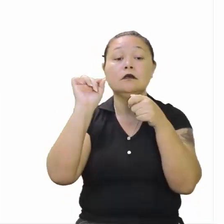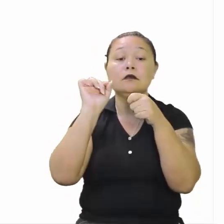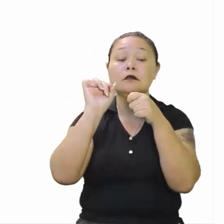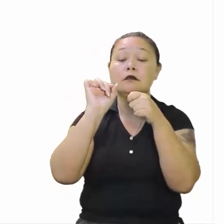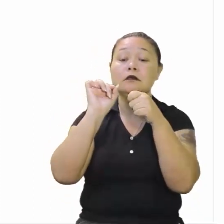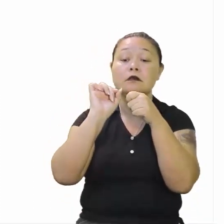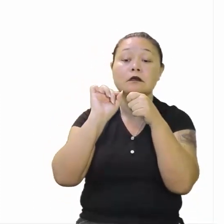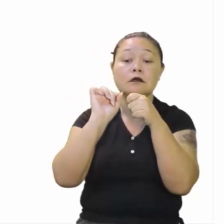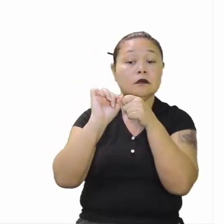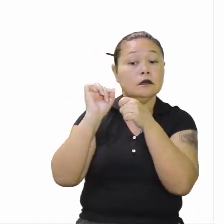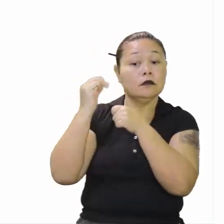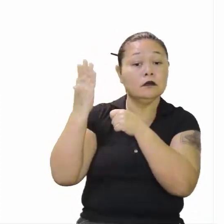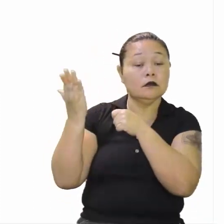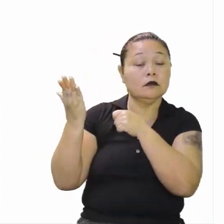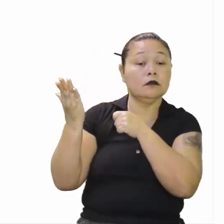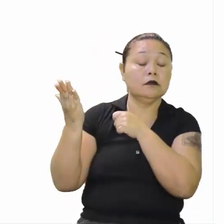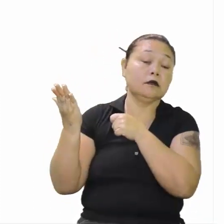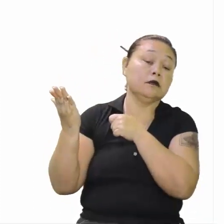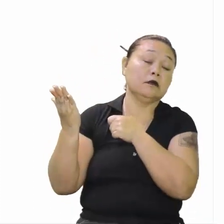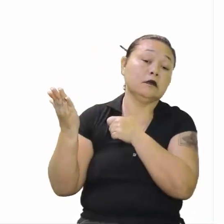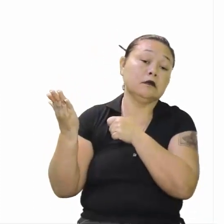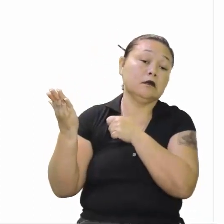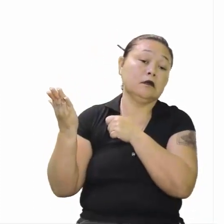seguinte. Olha só.